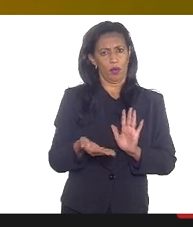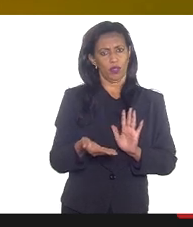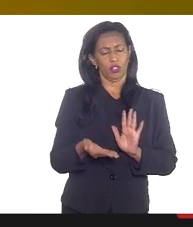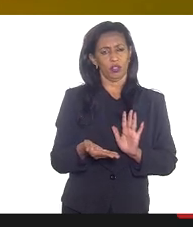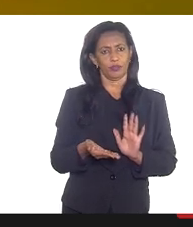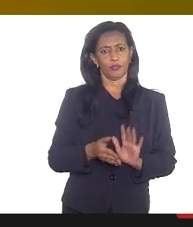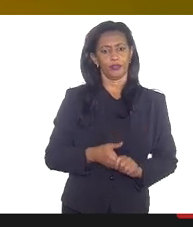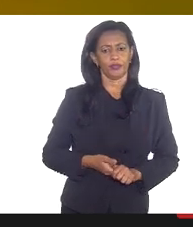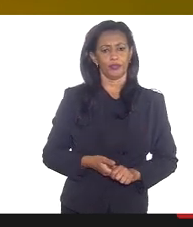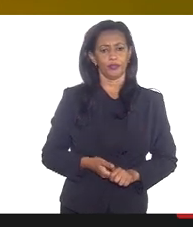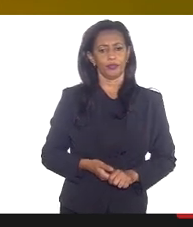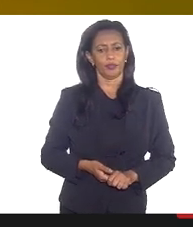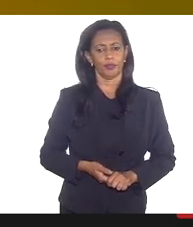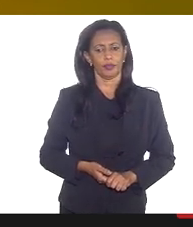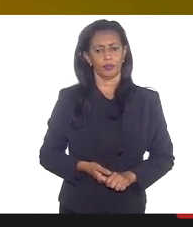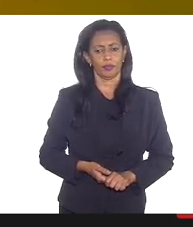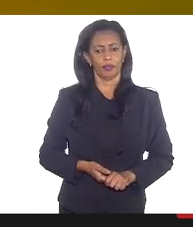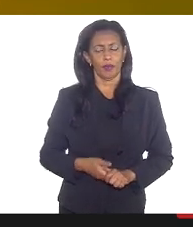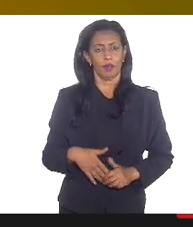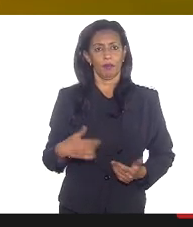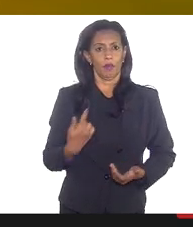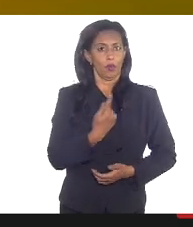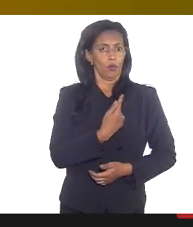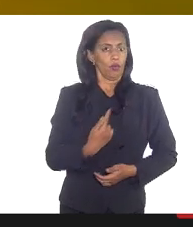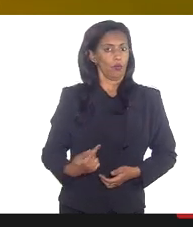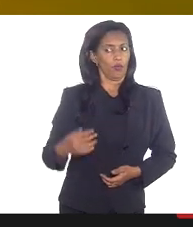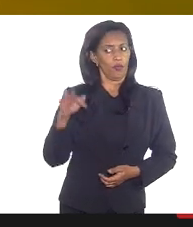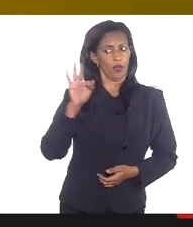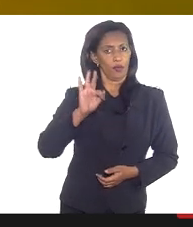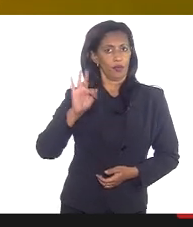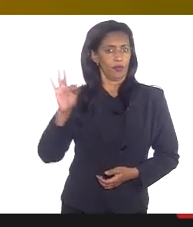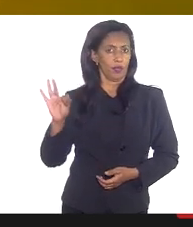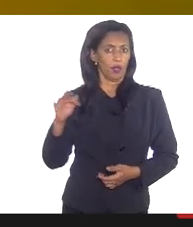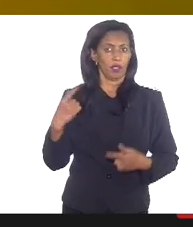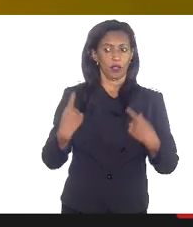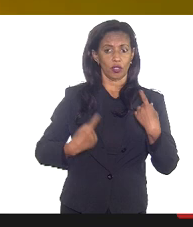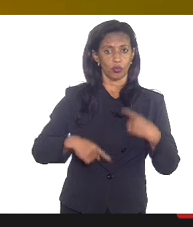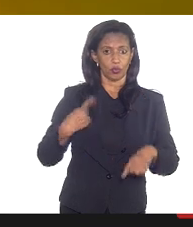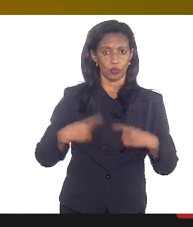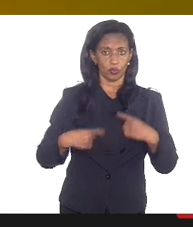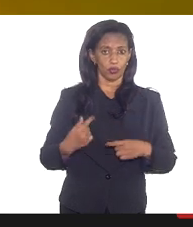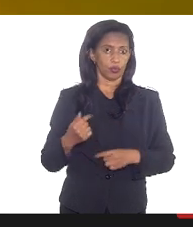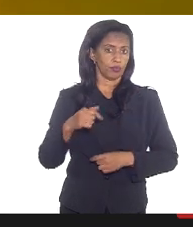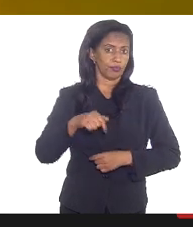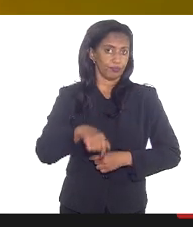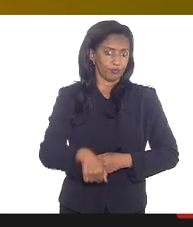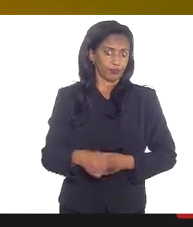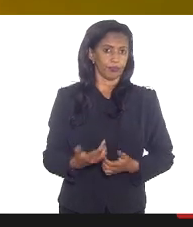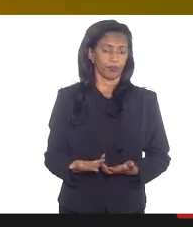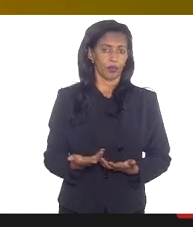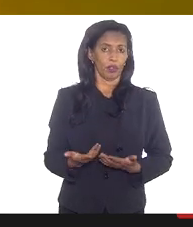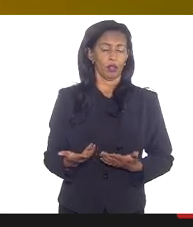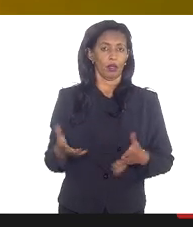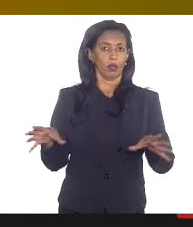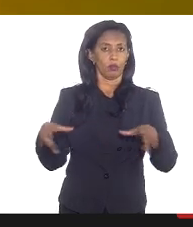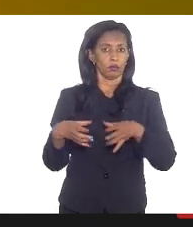proposta pelo governo federal, que ora discutimos aqui no âmbito do Estado, né? Nós queremos uma